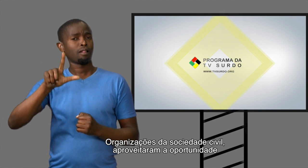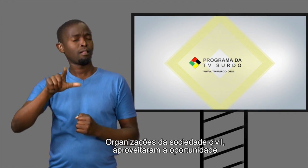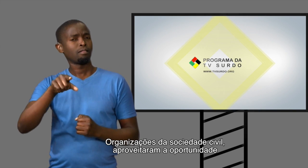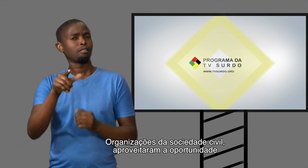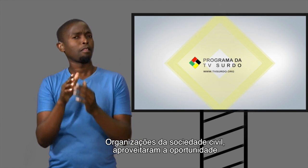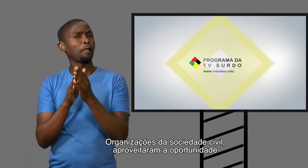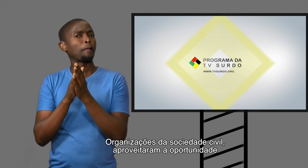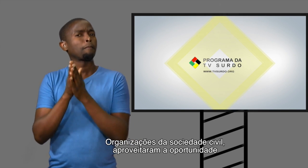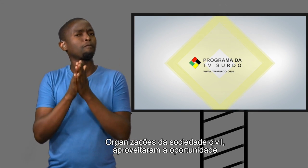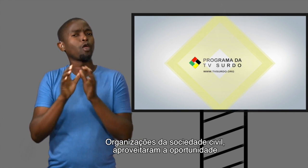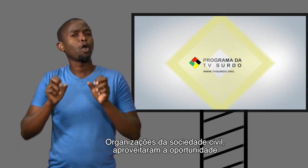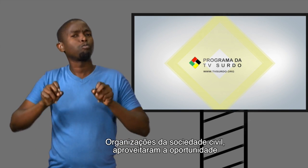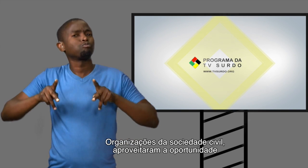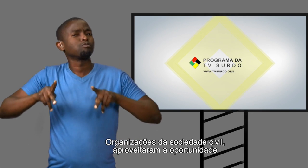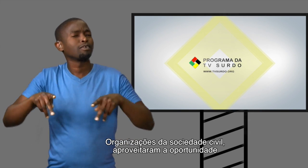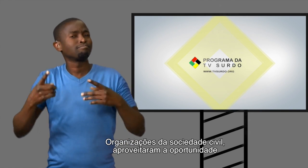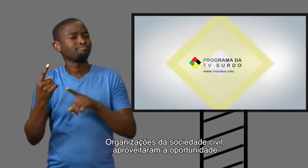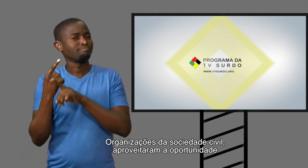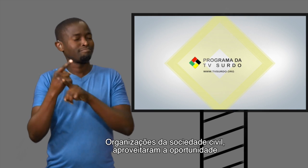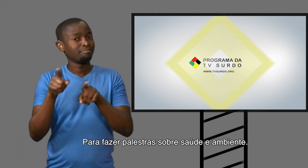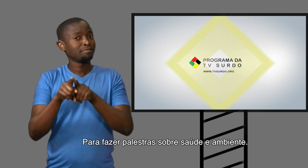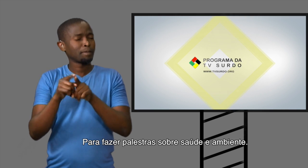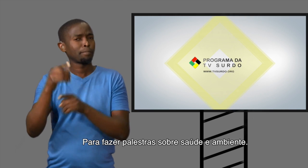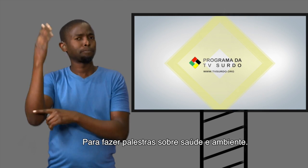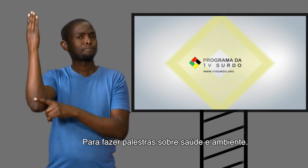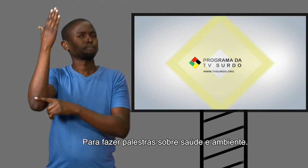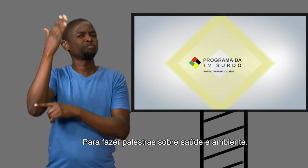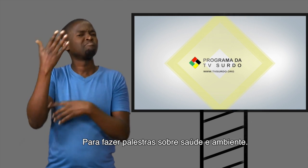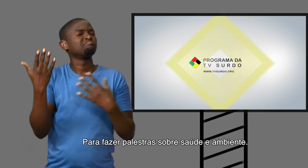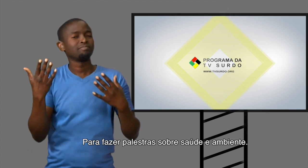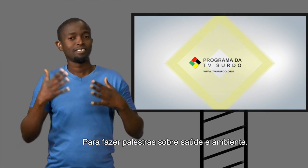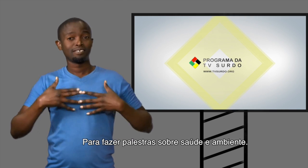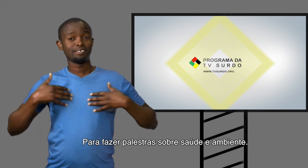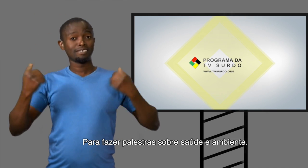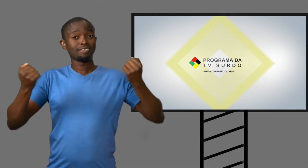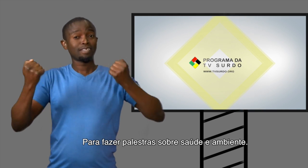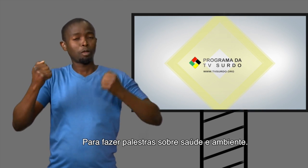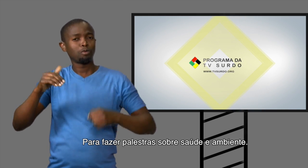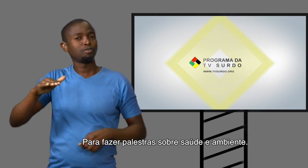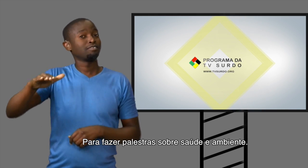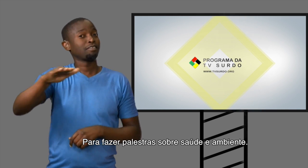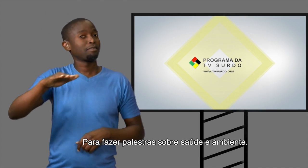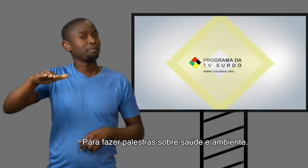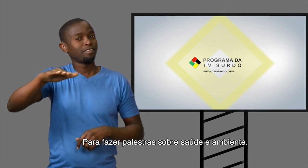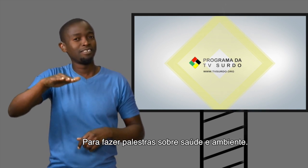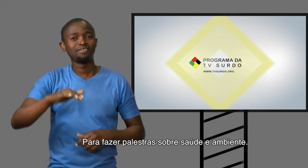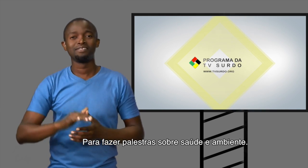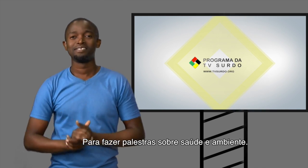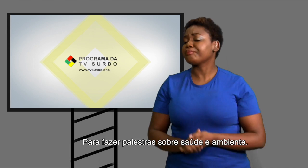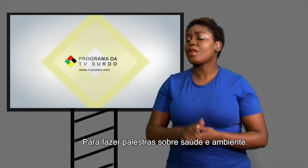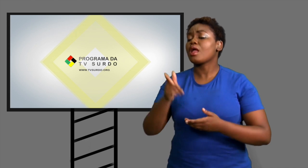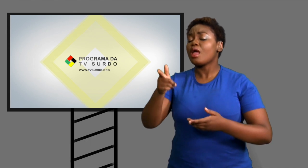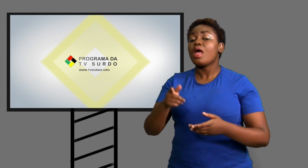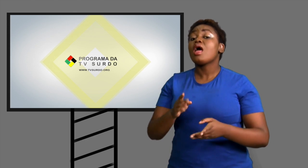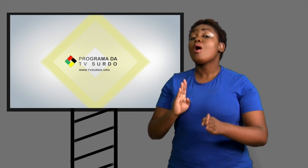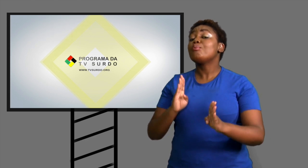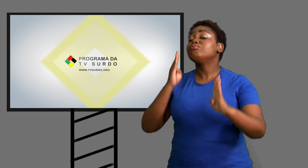civil aproveitaram a oportunidade para fazer palestras sobre saúde e